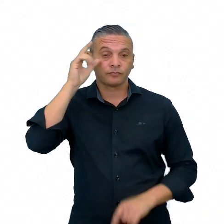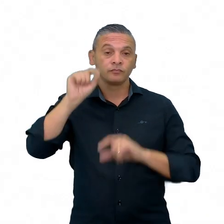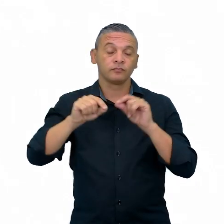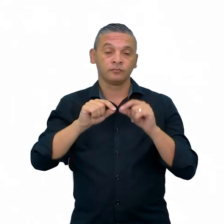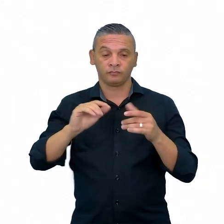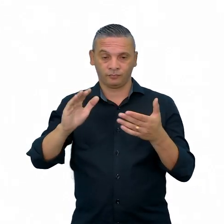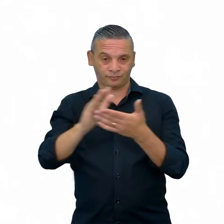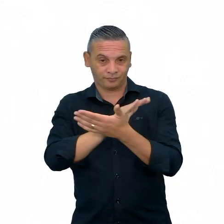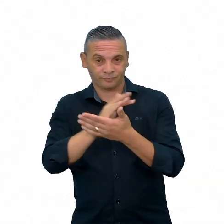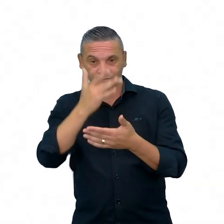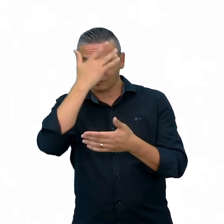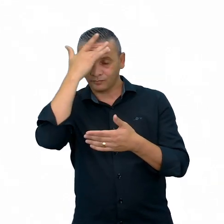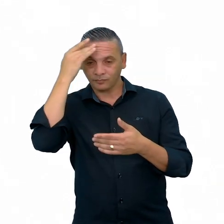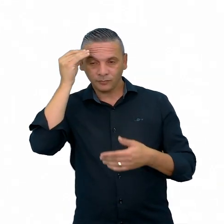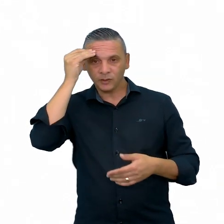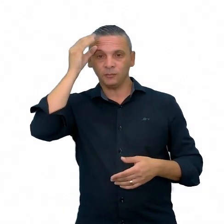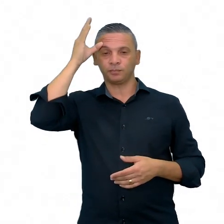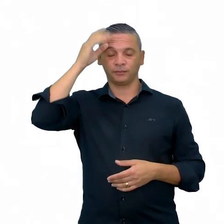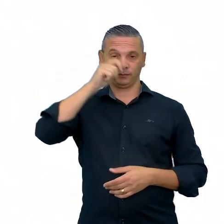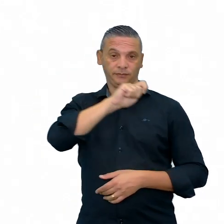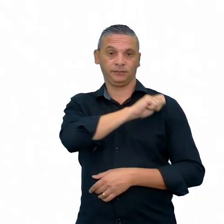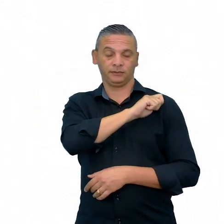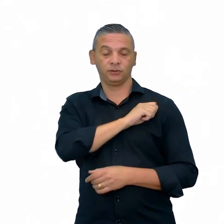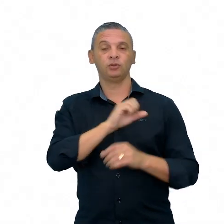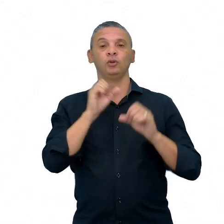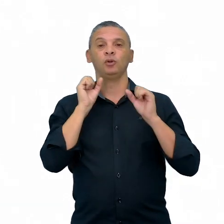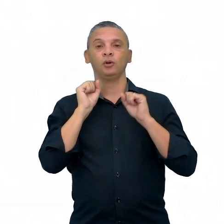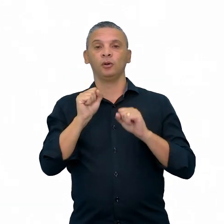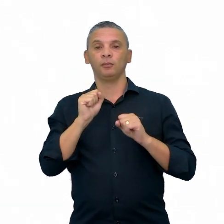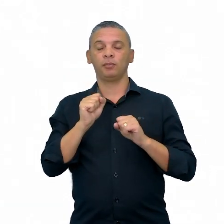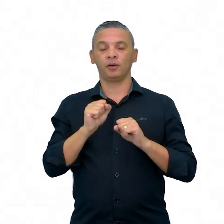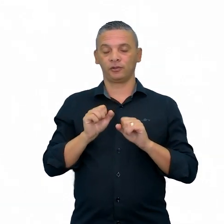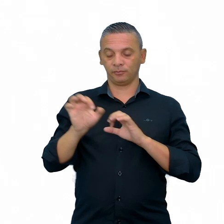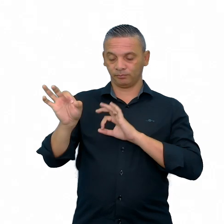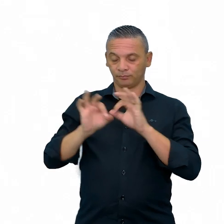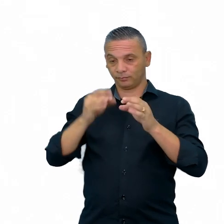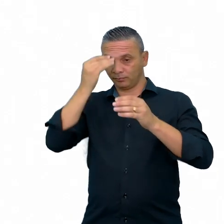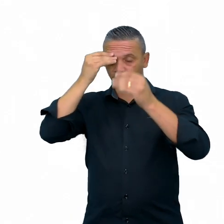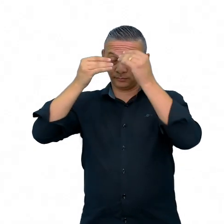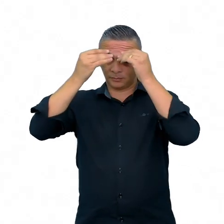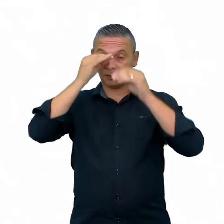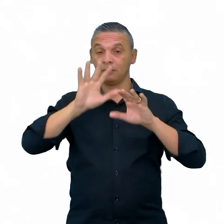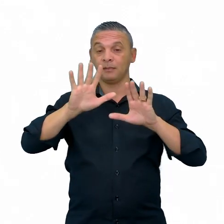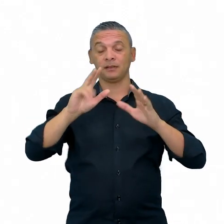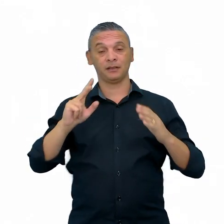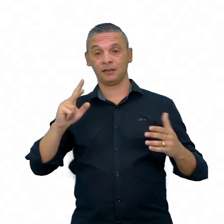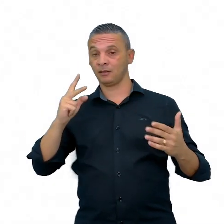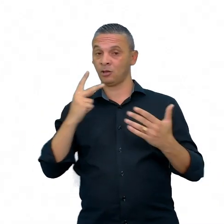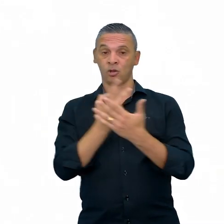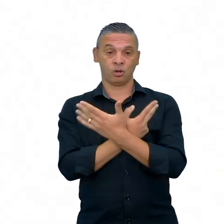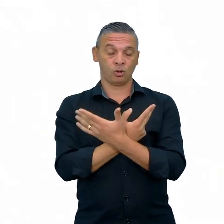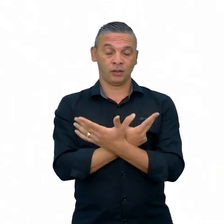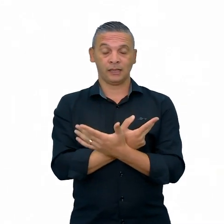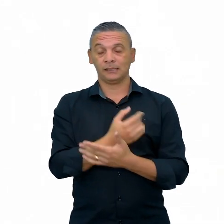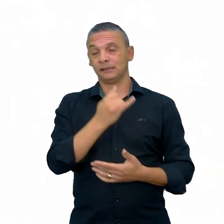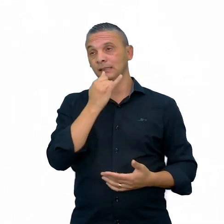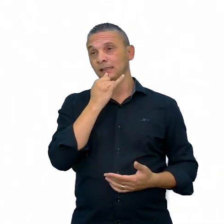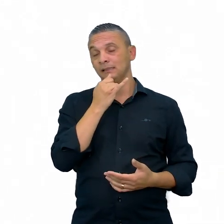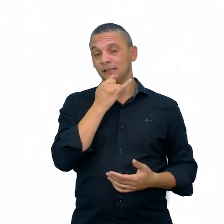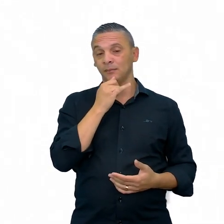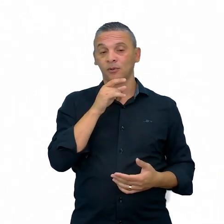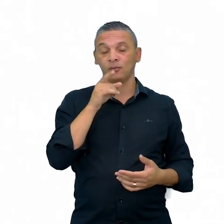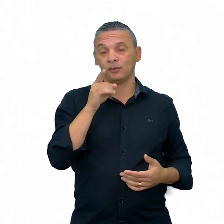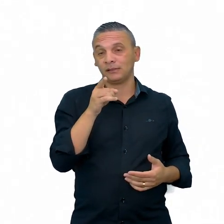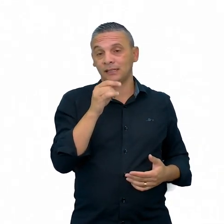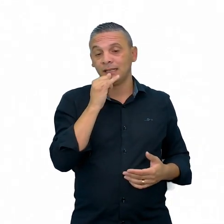muitos desses conhecimentos eles já podem trazer em suas bagagens, mas se por alguma situação, né?